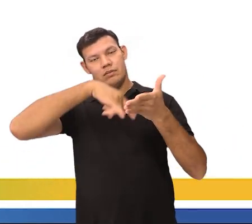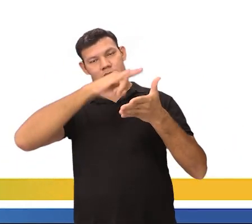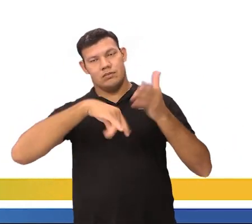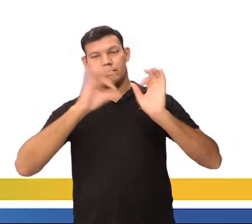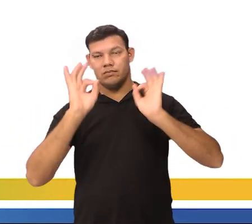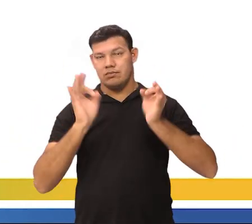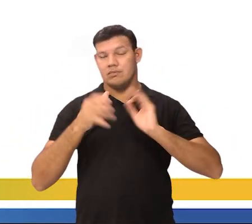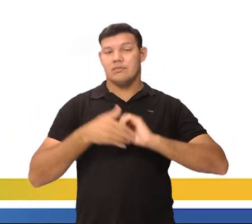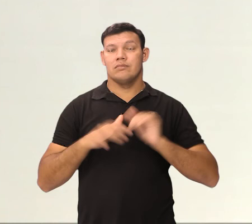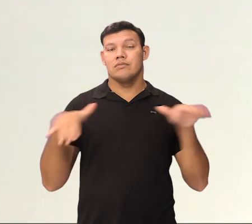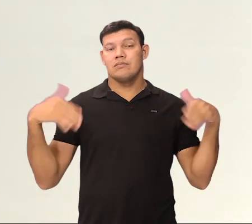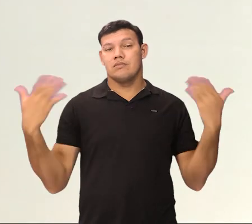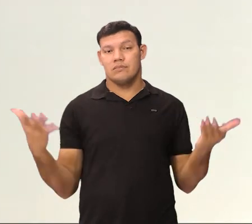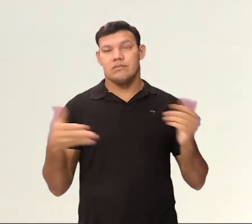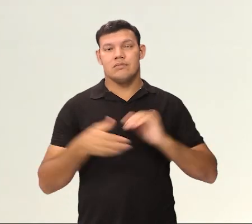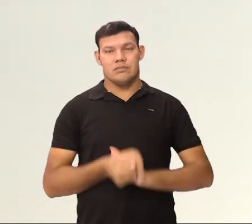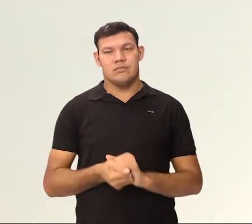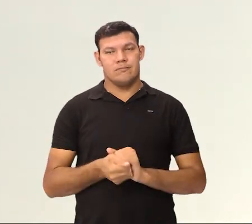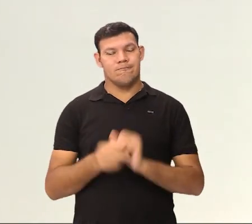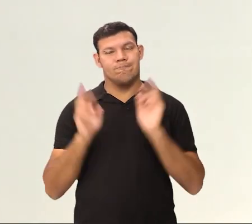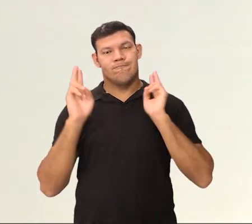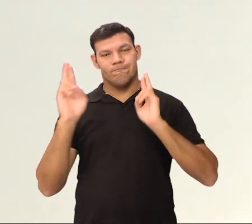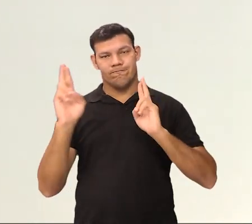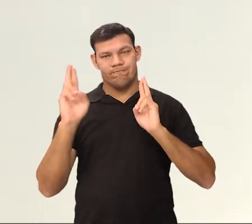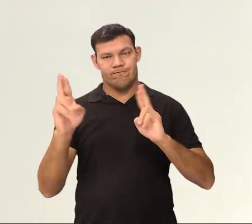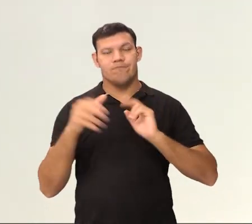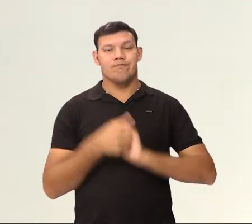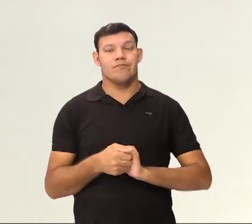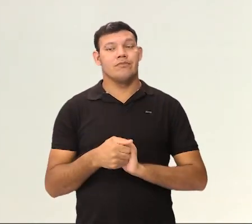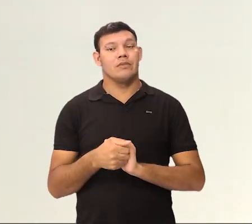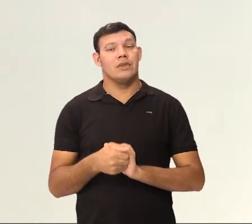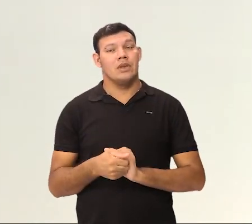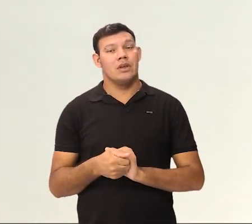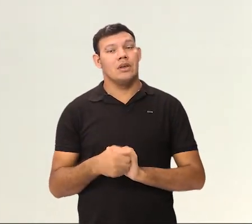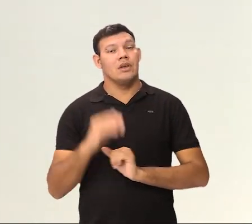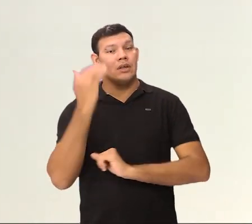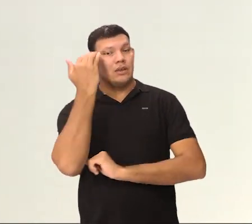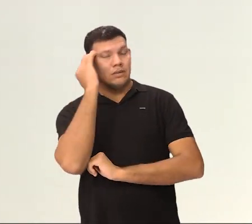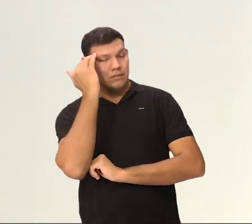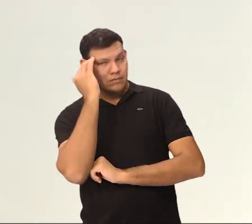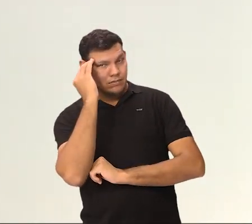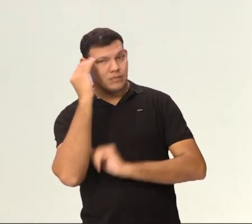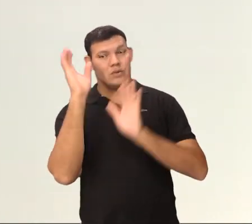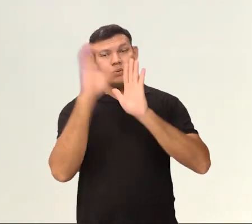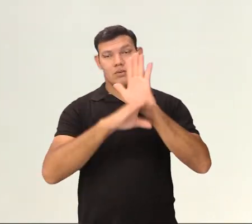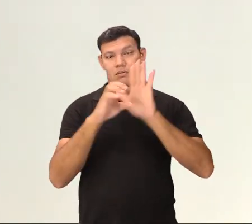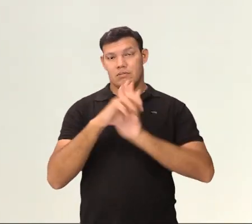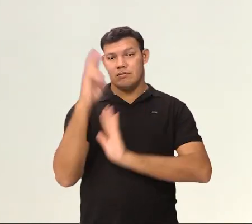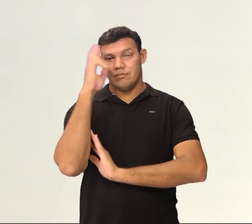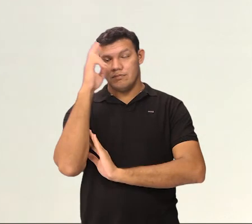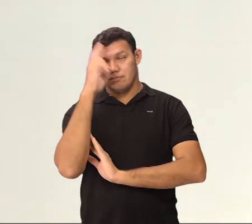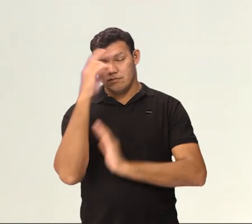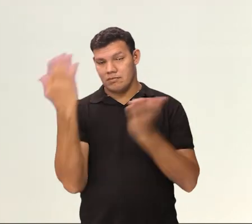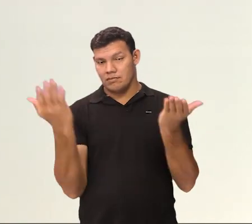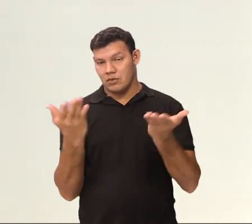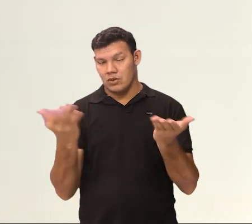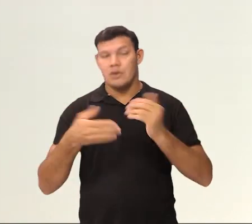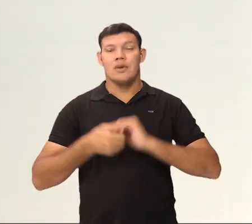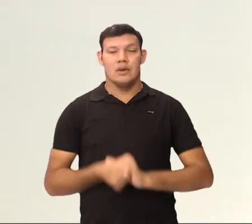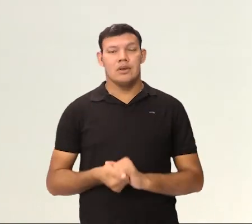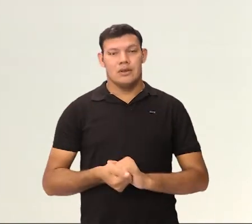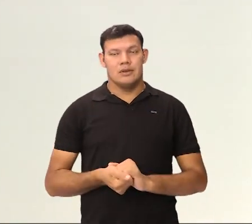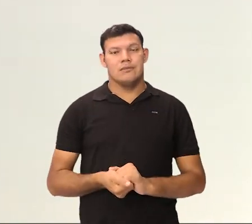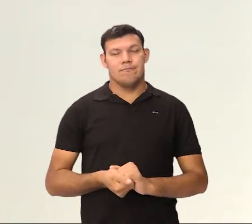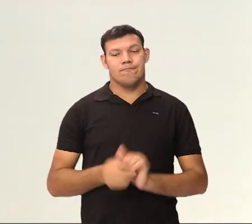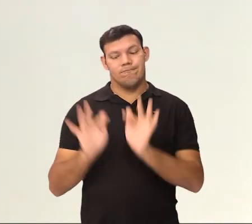tradição ou por documentos, certo? Então, eu espero que vocês tenham conseguido compreender o nosso conceito de história na nossa